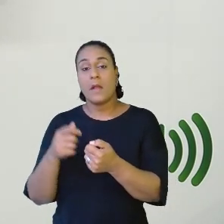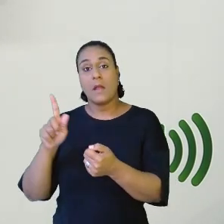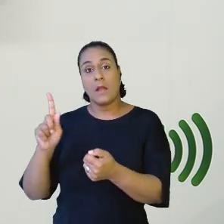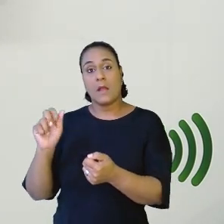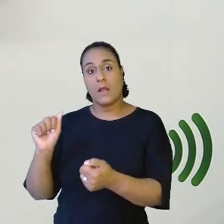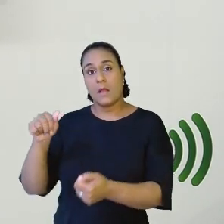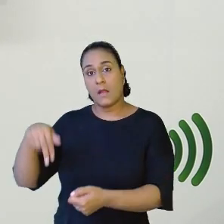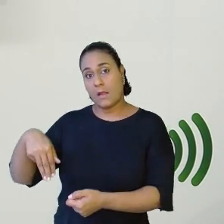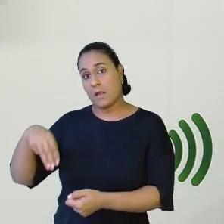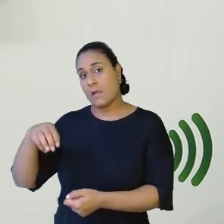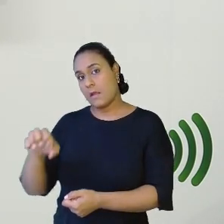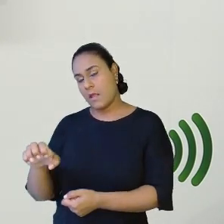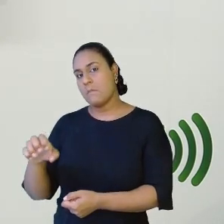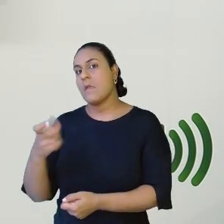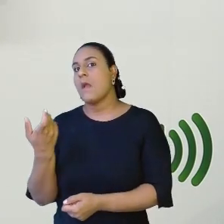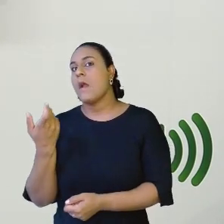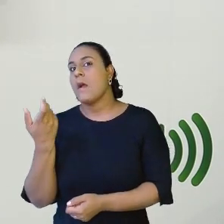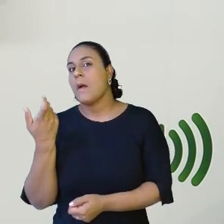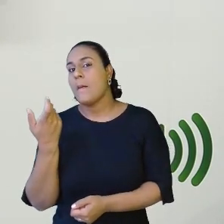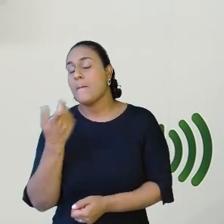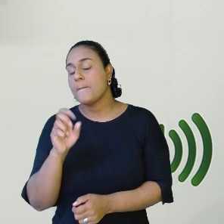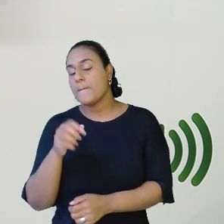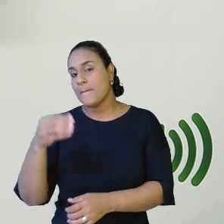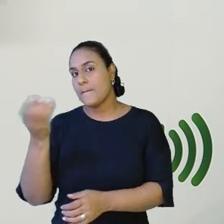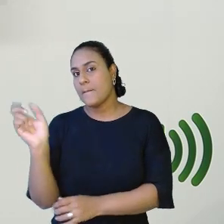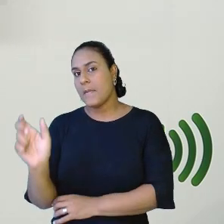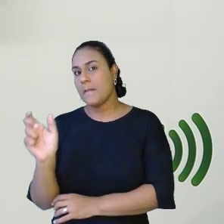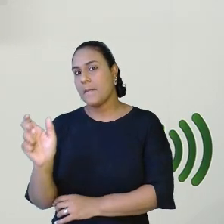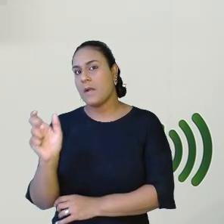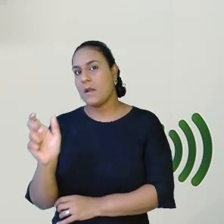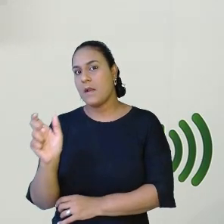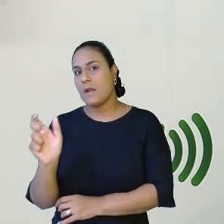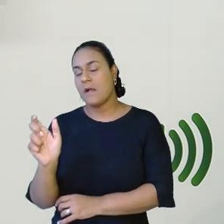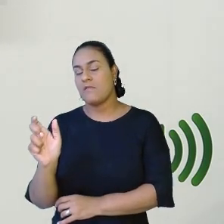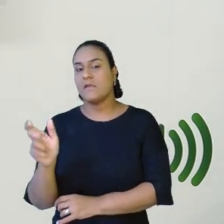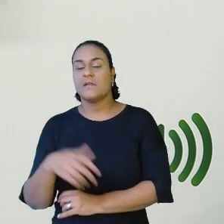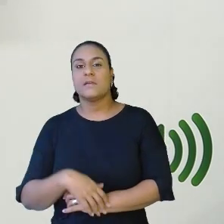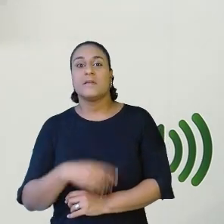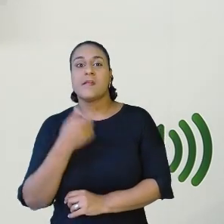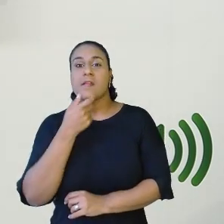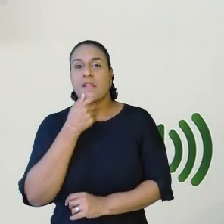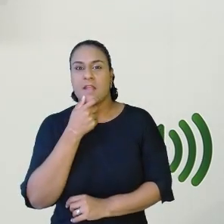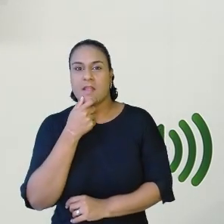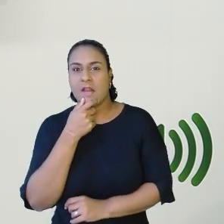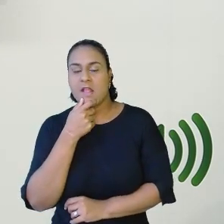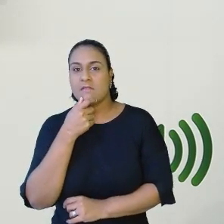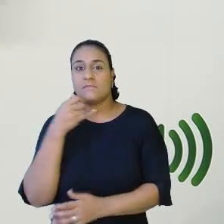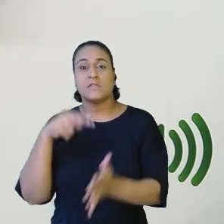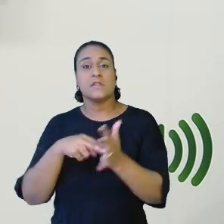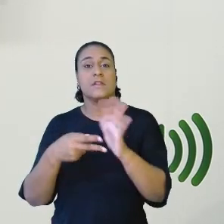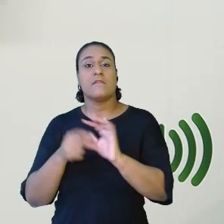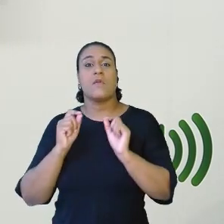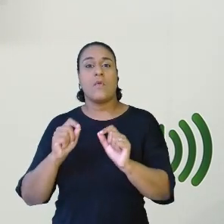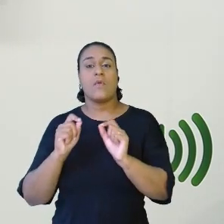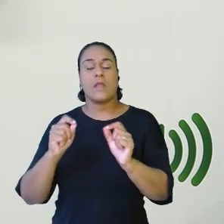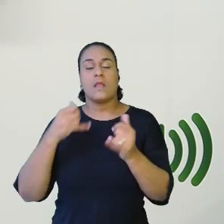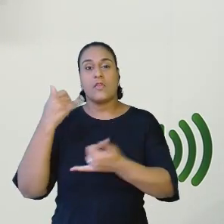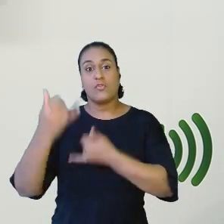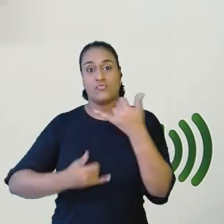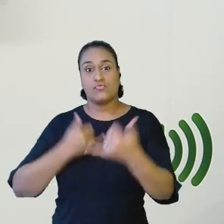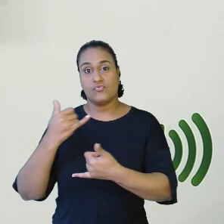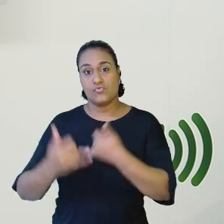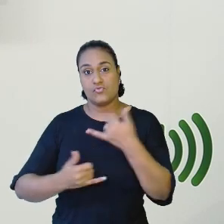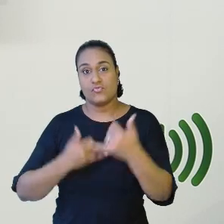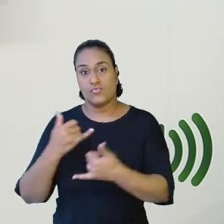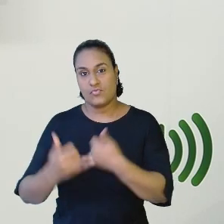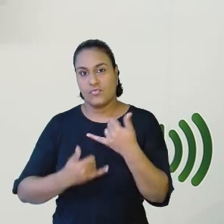palavra estrangeira, mas a gente já reconhece como jogo, gameplay. Um jogo, né?